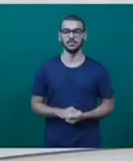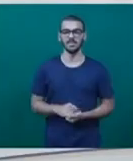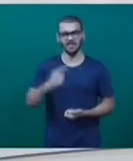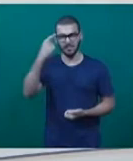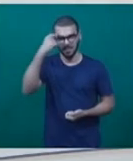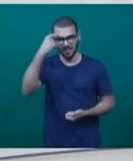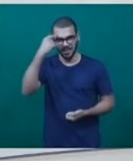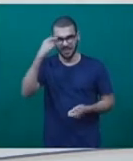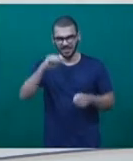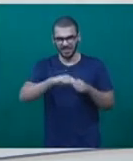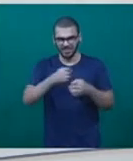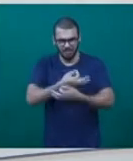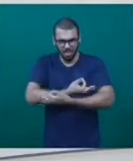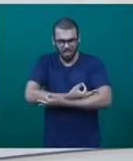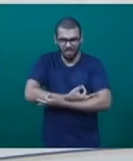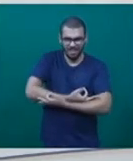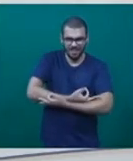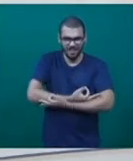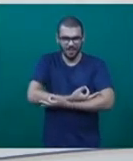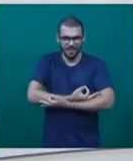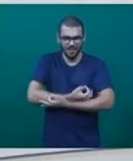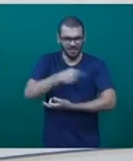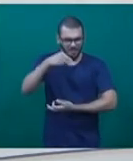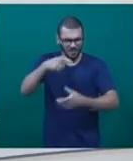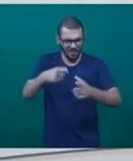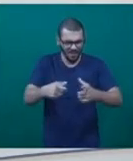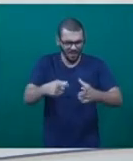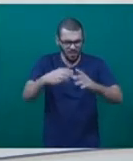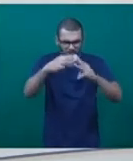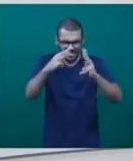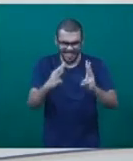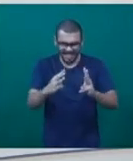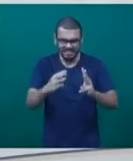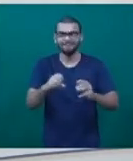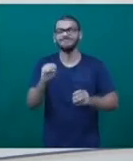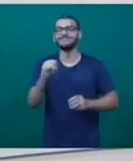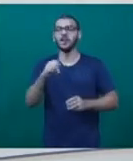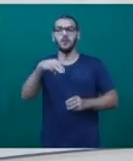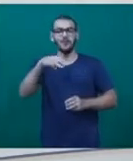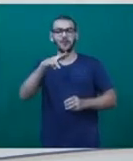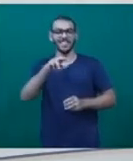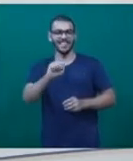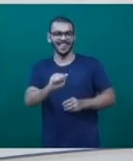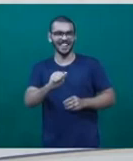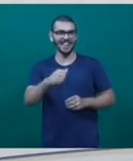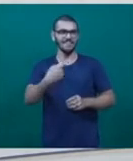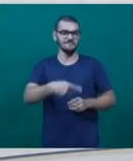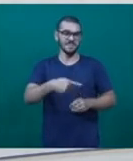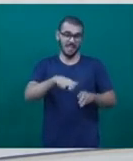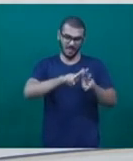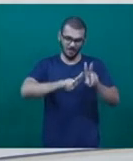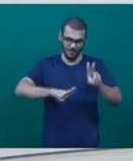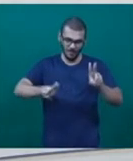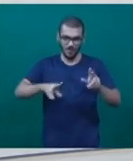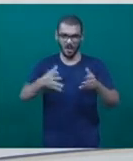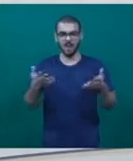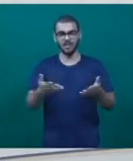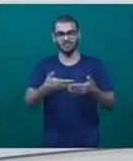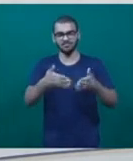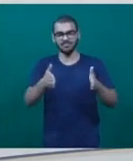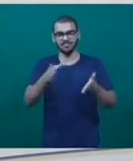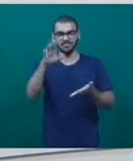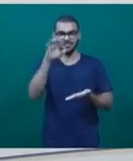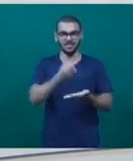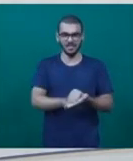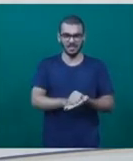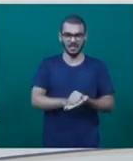Você já pensou em fazer yoga e em um museu? É isso mesmo, o MUNA, o Museu Universitário da UFO, está com inscrições abertas e vão só até